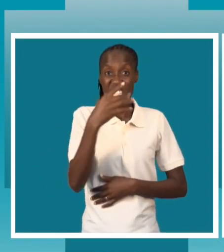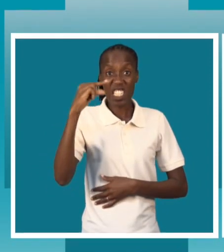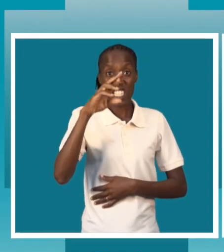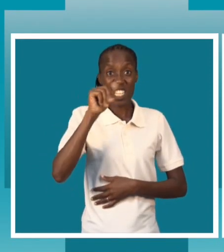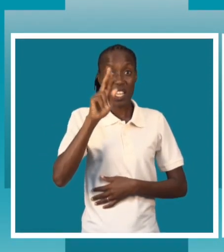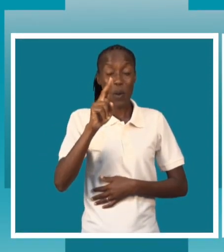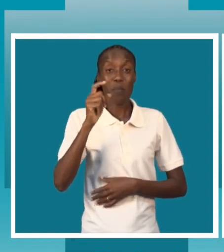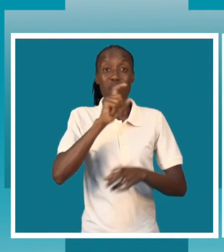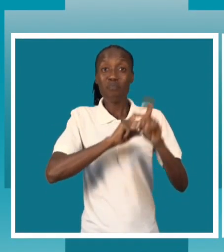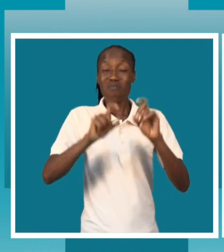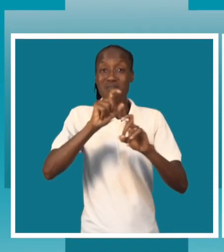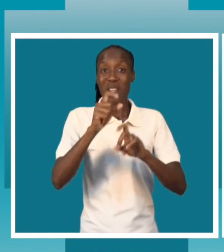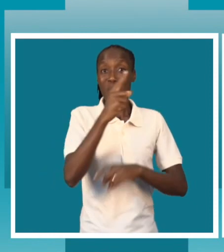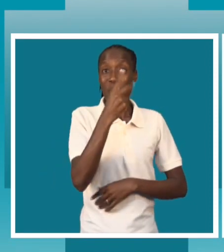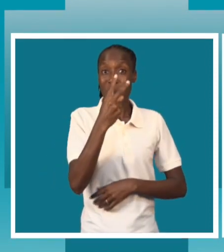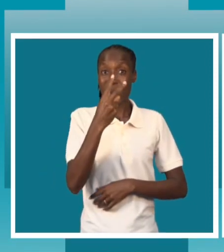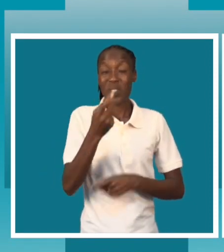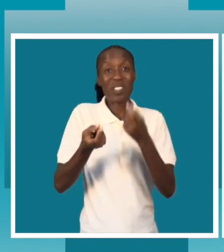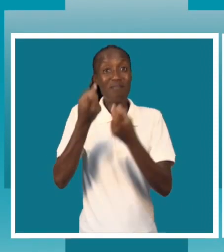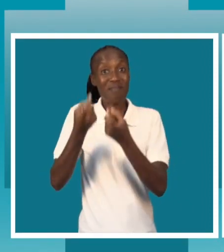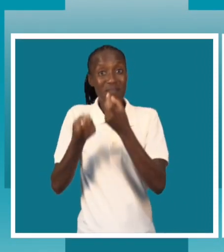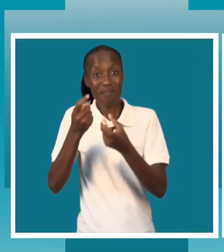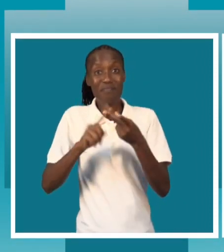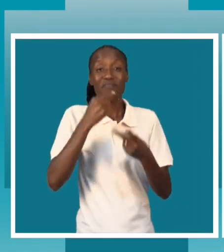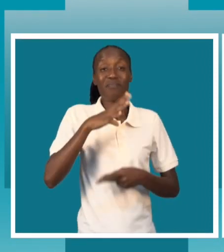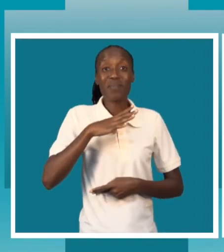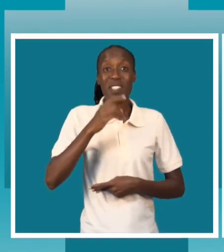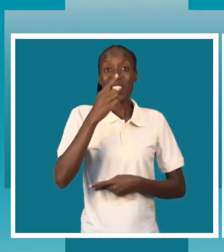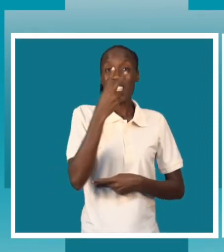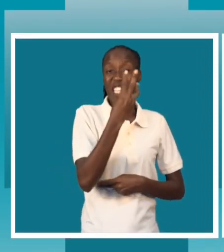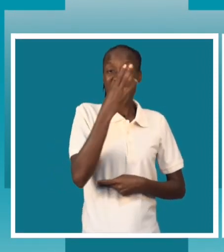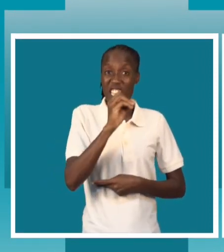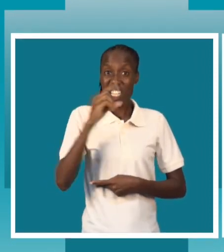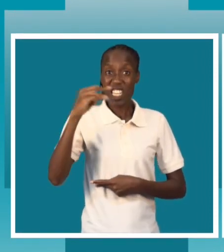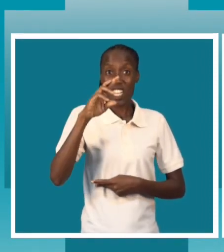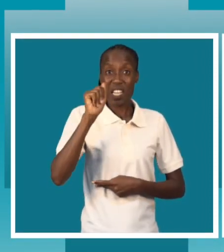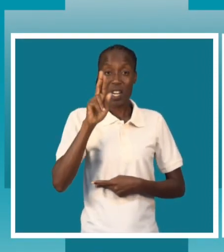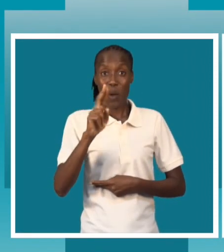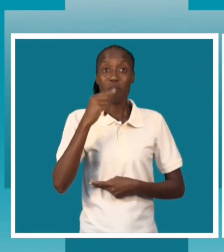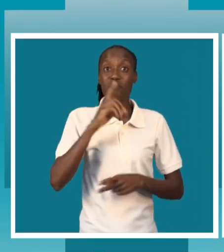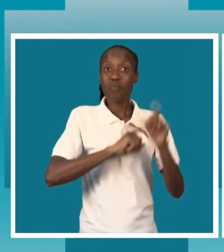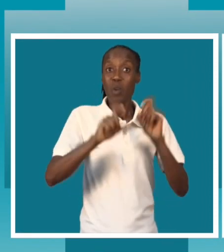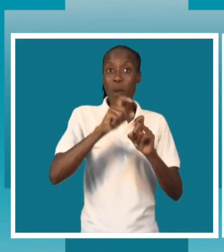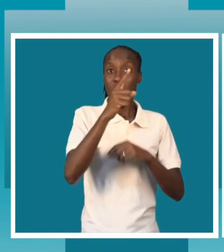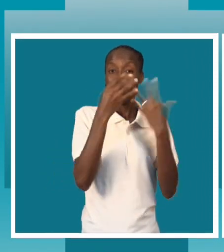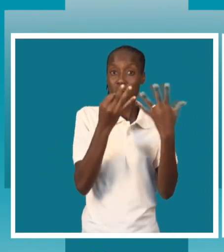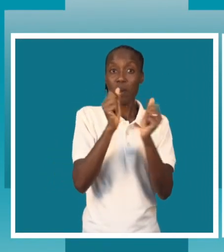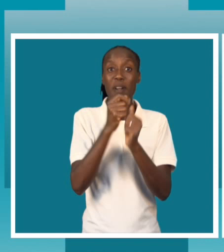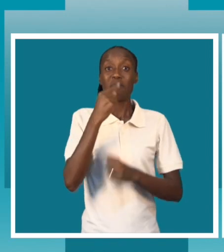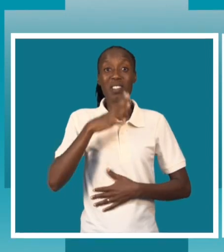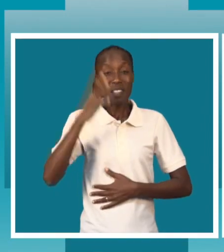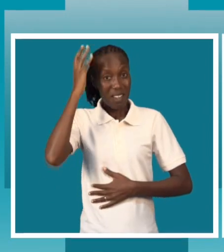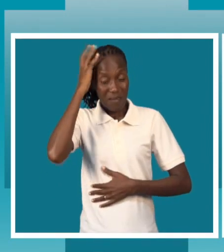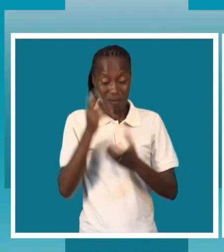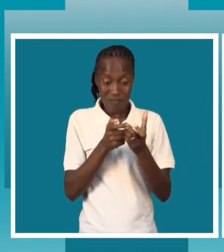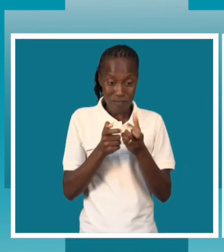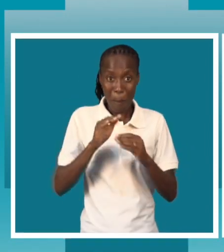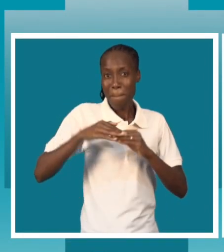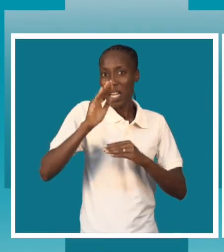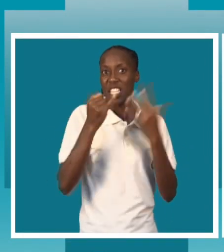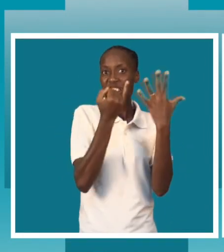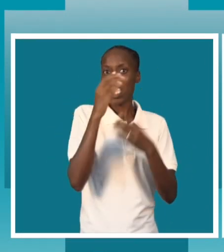o peso dobra para 12 kg. Em 30 graus, 18 kg. E com a cabeça inclinada à frente em 60